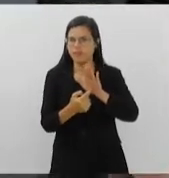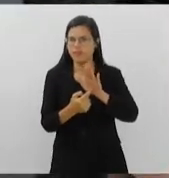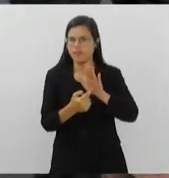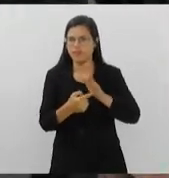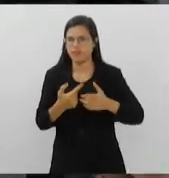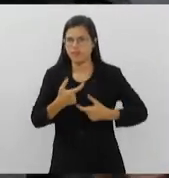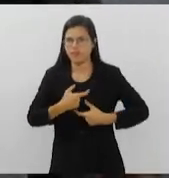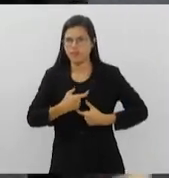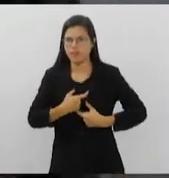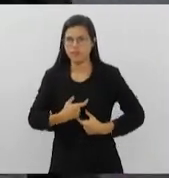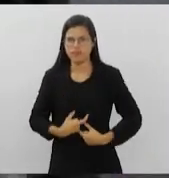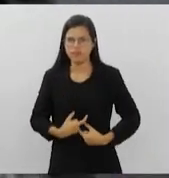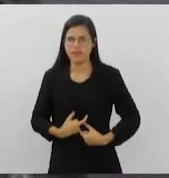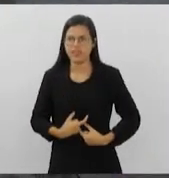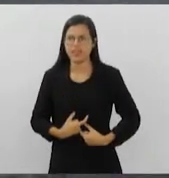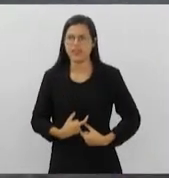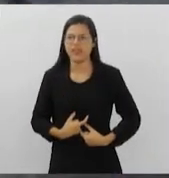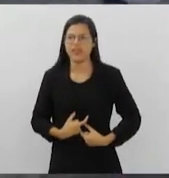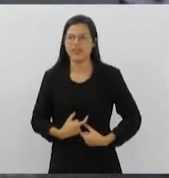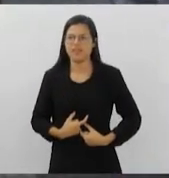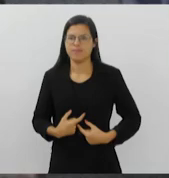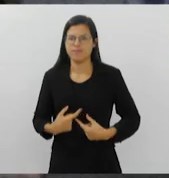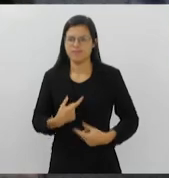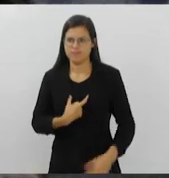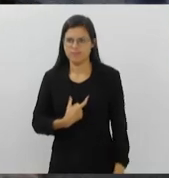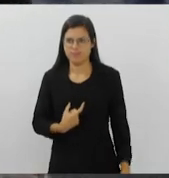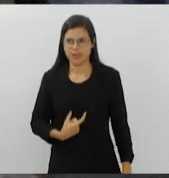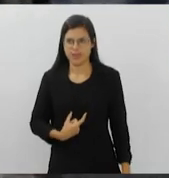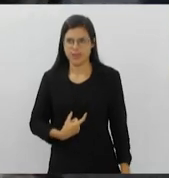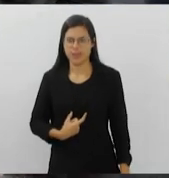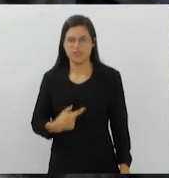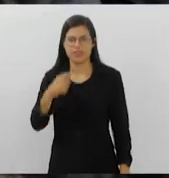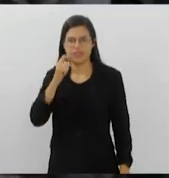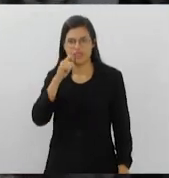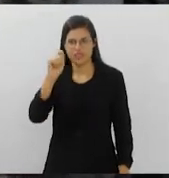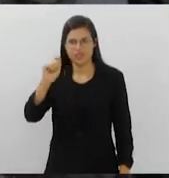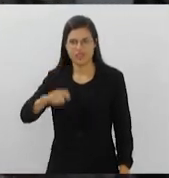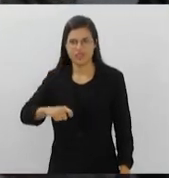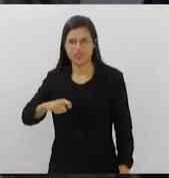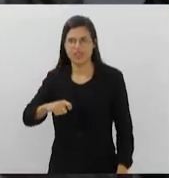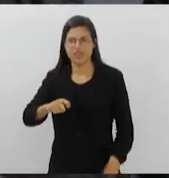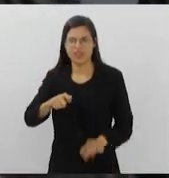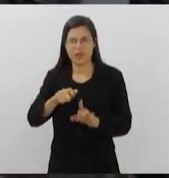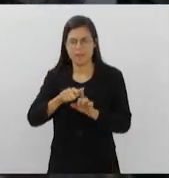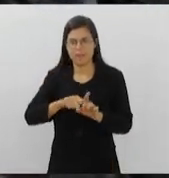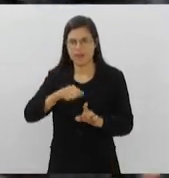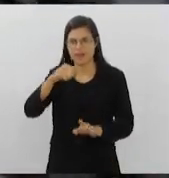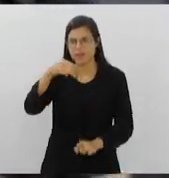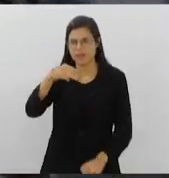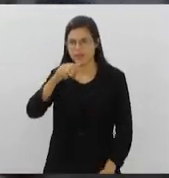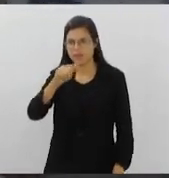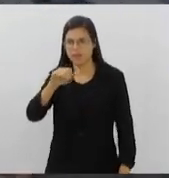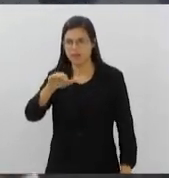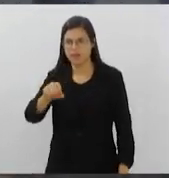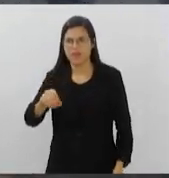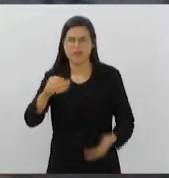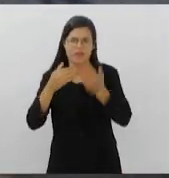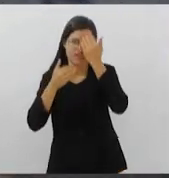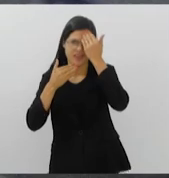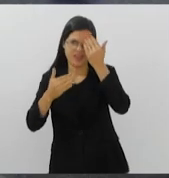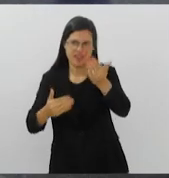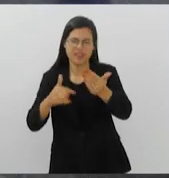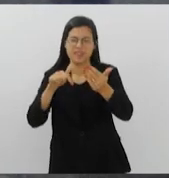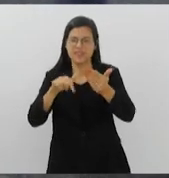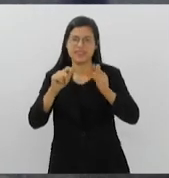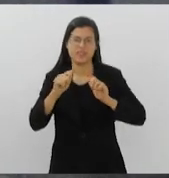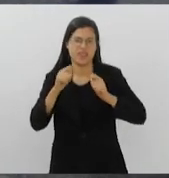medalha Tiradentes para a Rebeca ainda em maio. E agradeço a casa por estar pautando